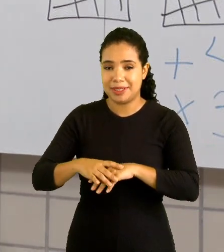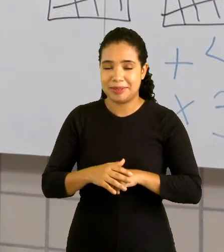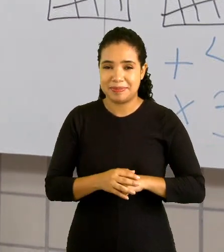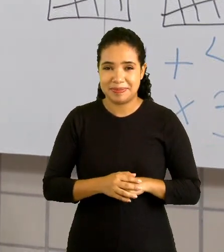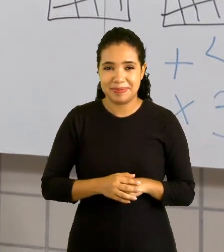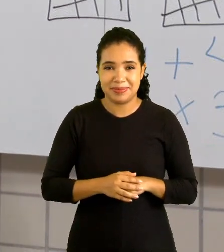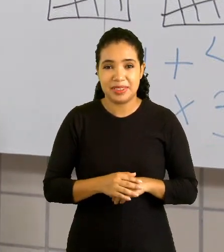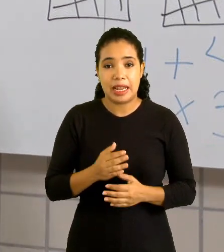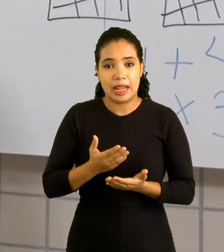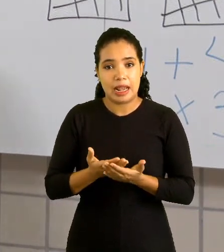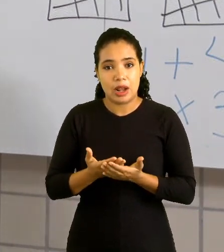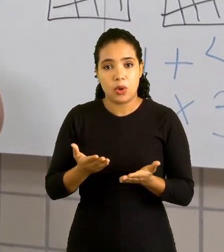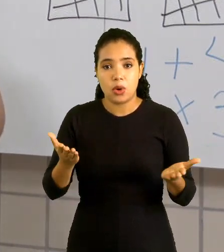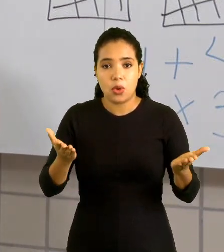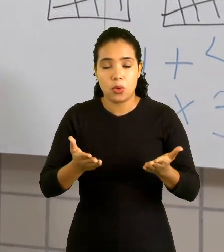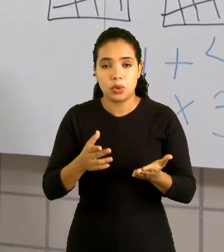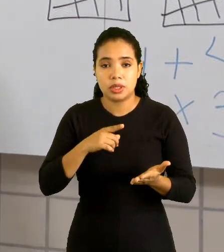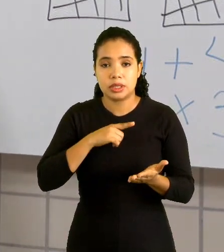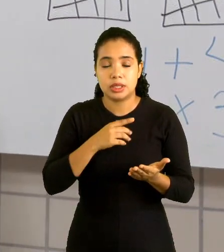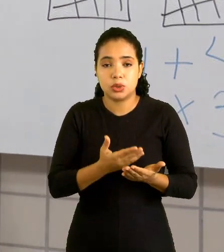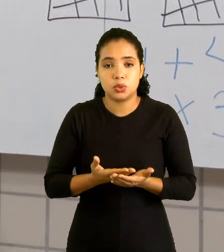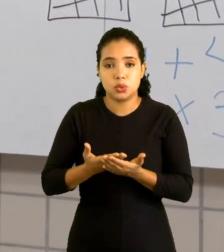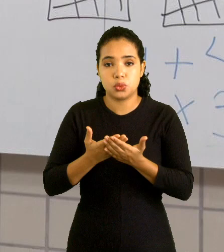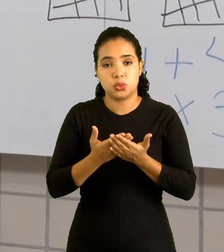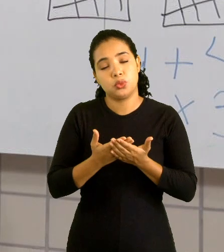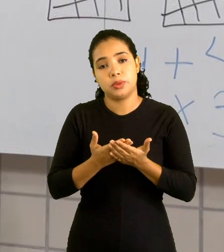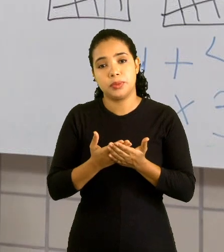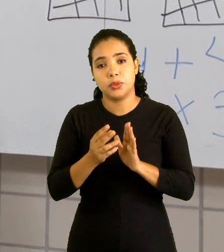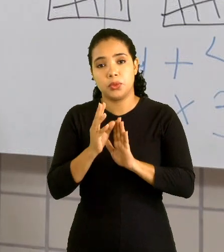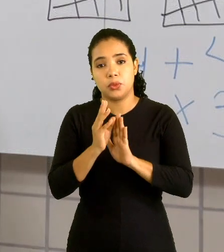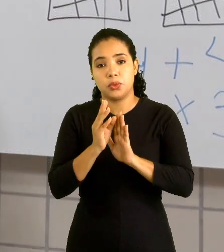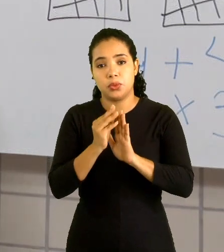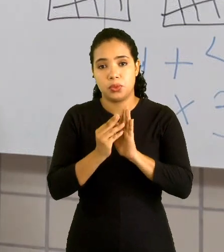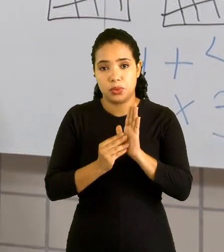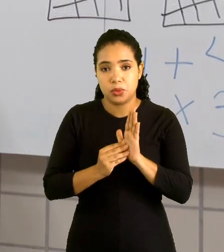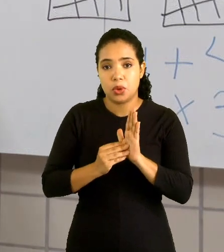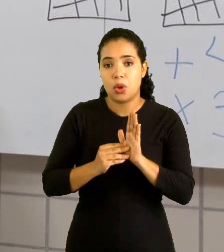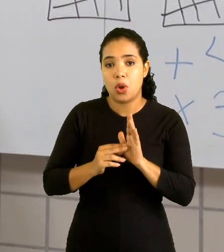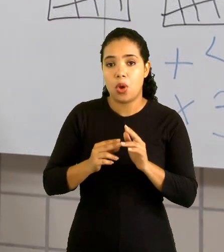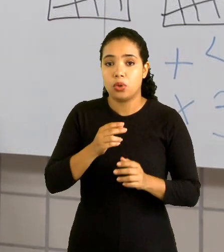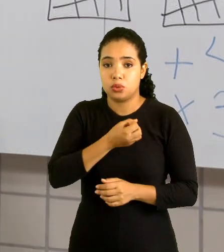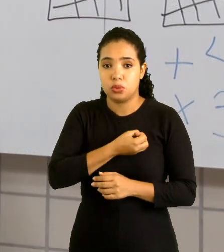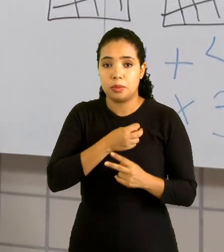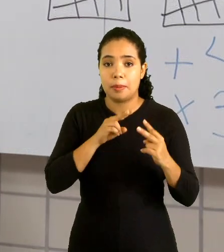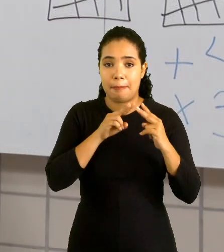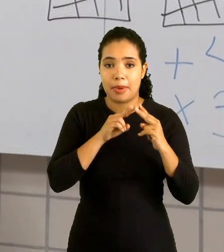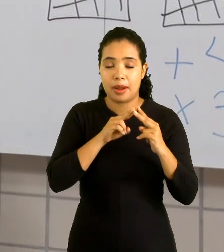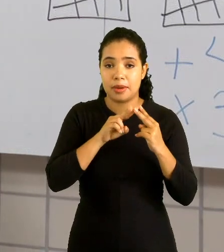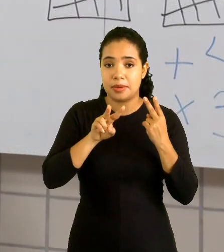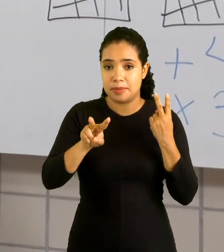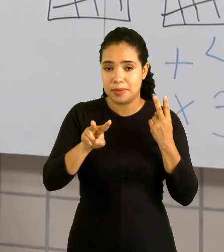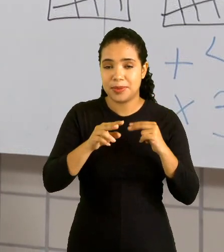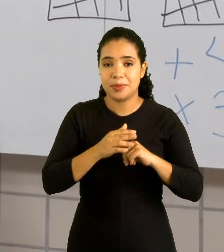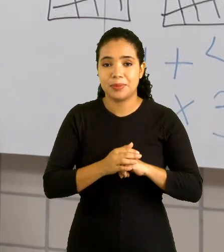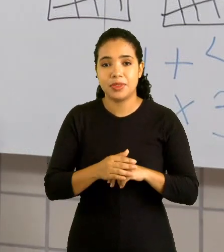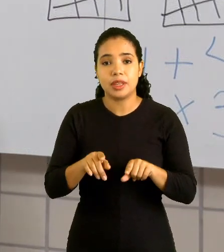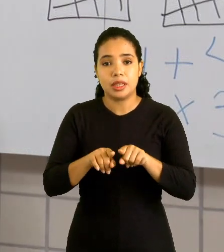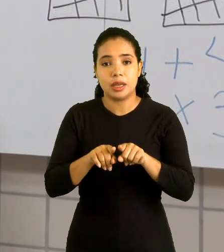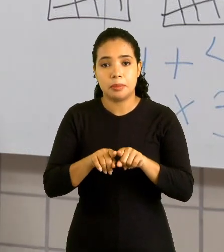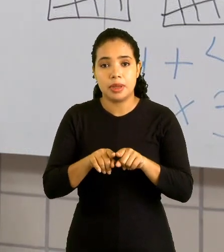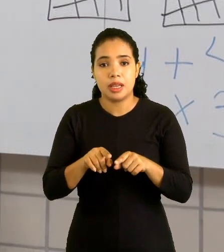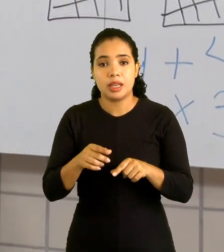matemática. Na aula de hoje nós vamos estudar um pouco sobre números pares e ímpares e nós vamos estudar também